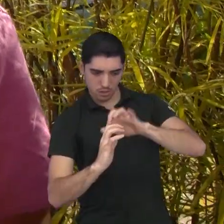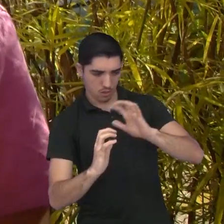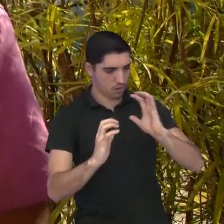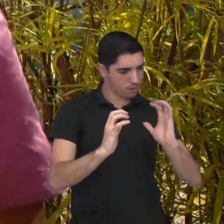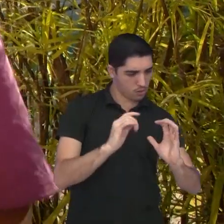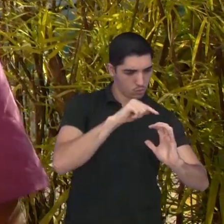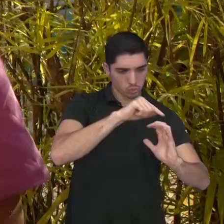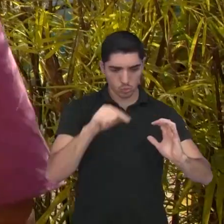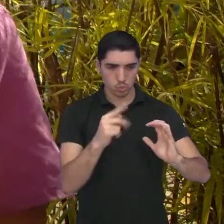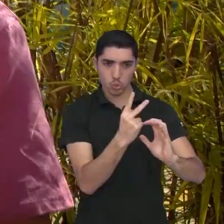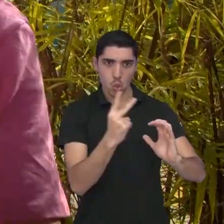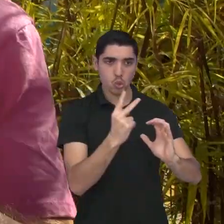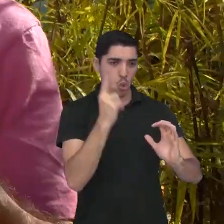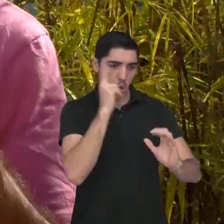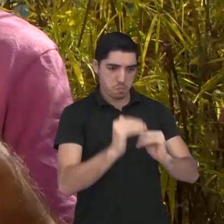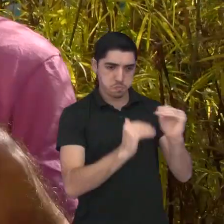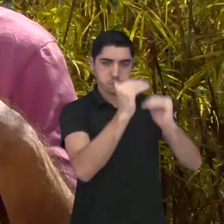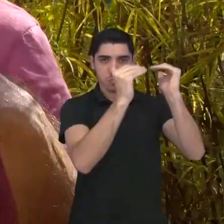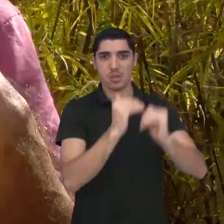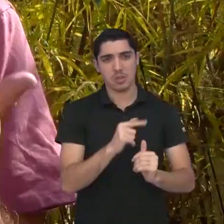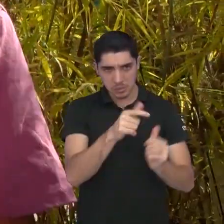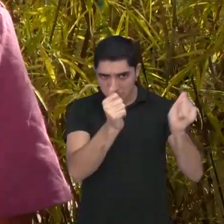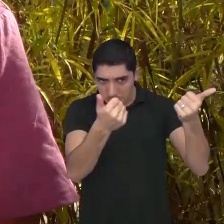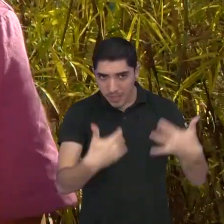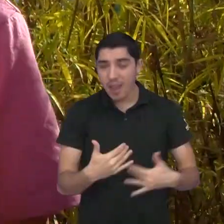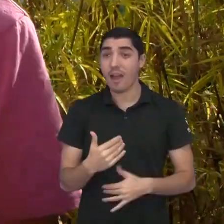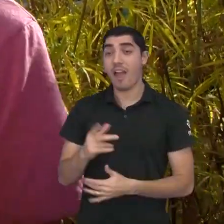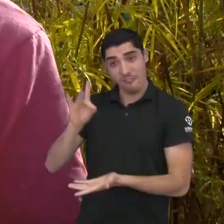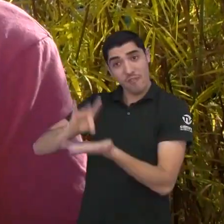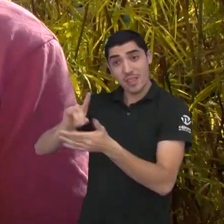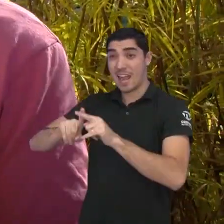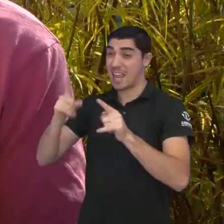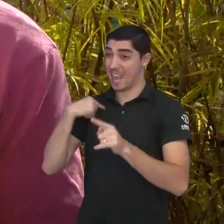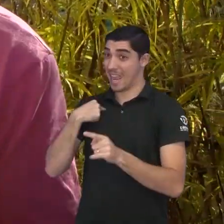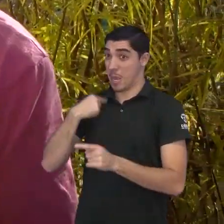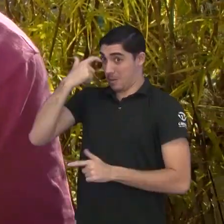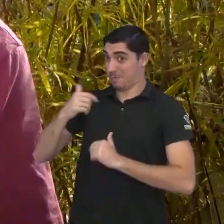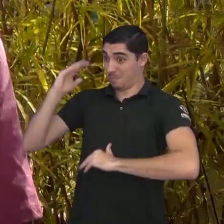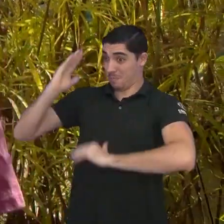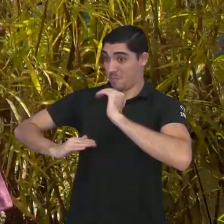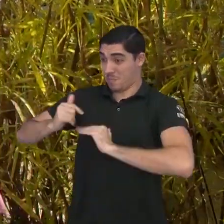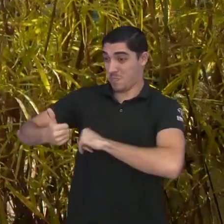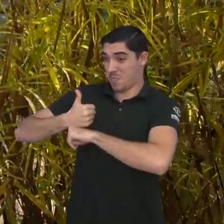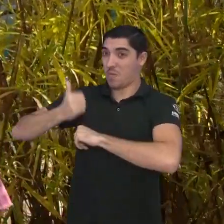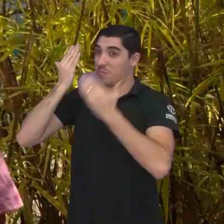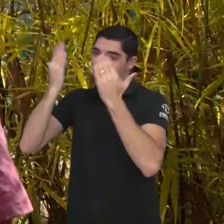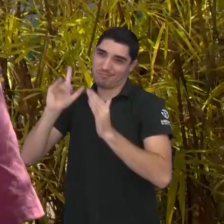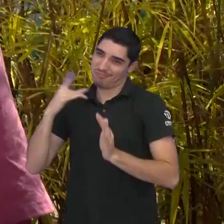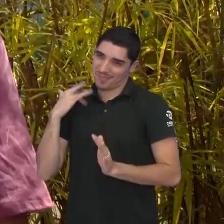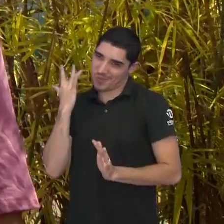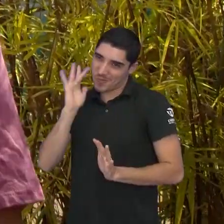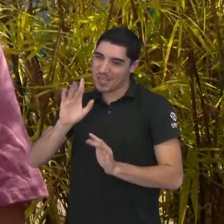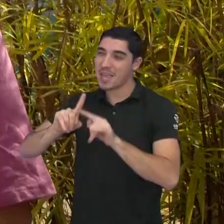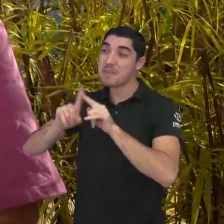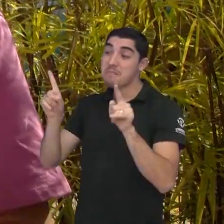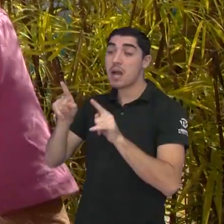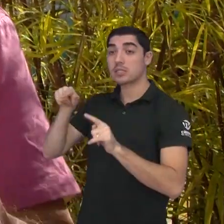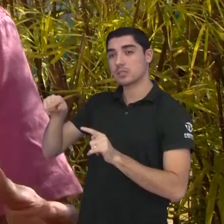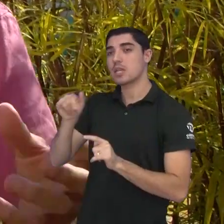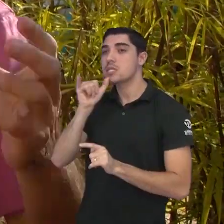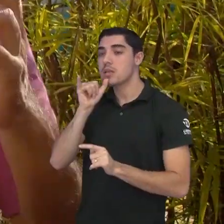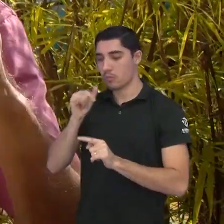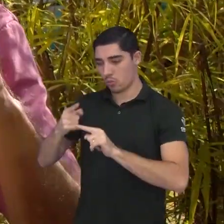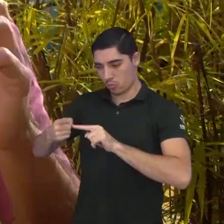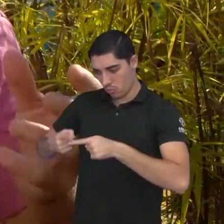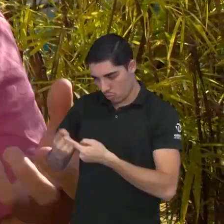isso melhor. Bom, quem pode explicar melhor isso seria um psicólogo, um psiquiatra, mas acontece o seguinte, quando a gente está fazendo mosaico, ou no caso crochê,